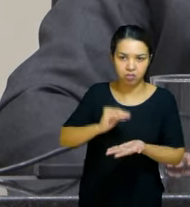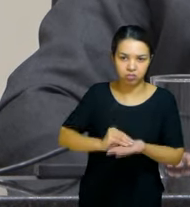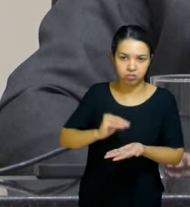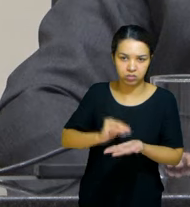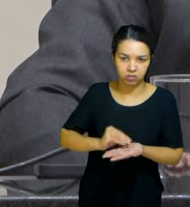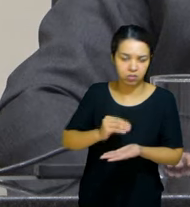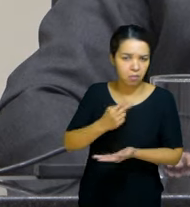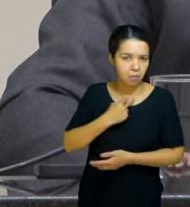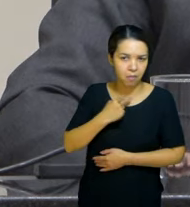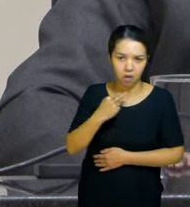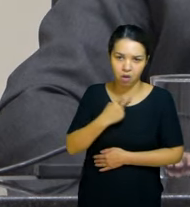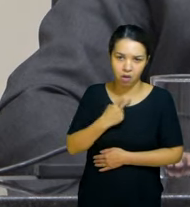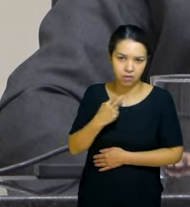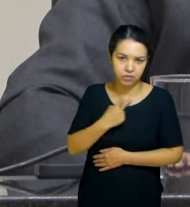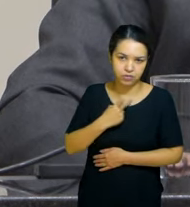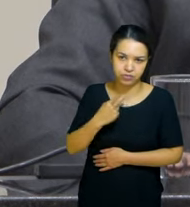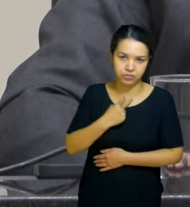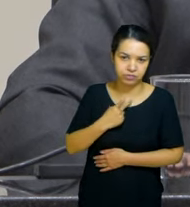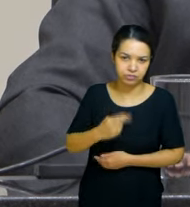pode acontecer.